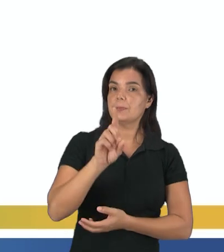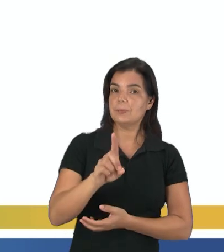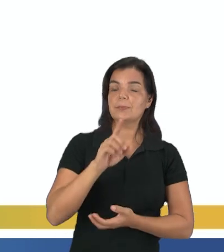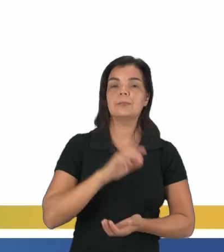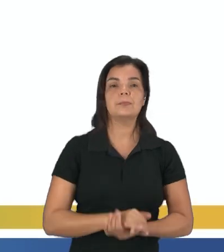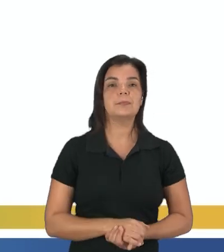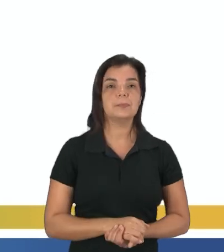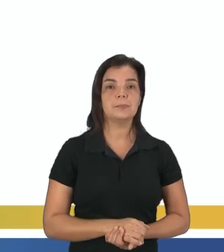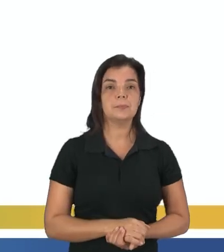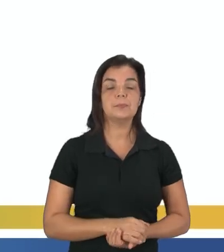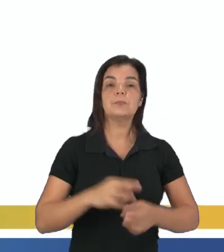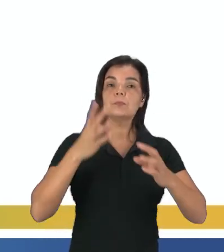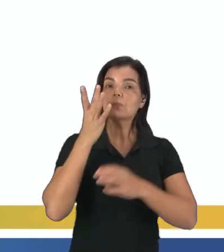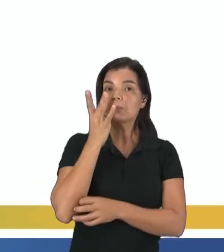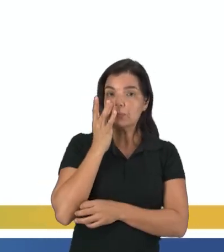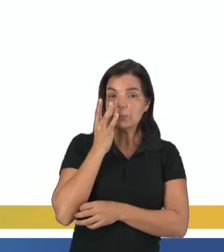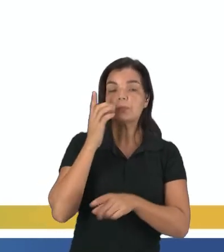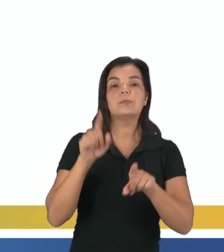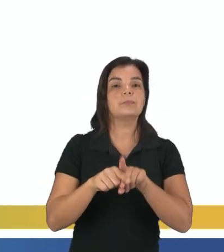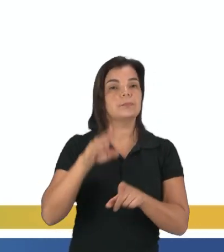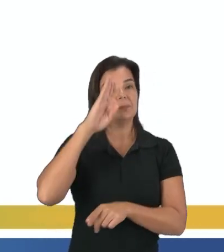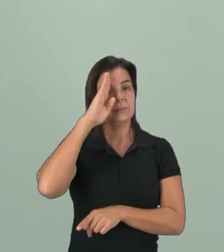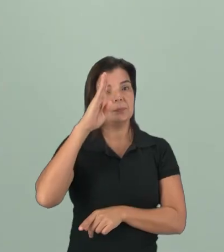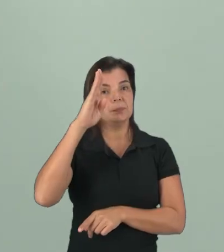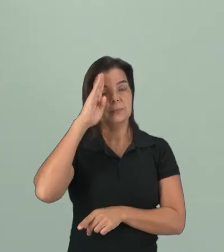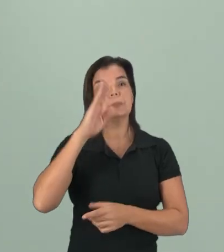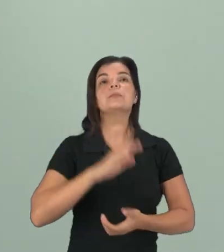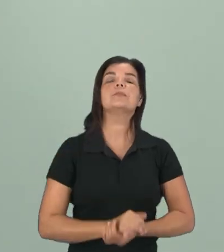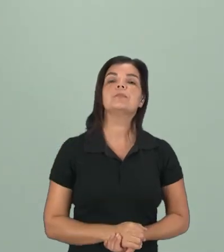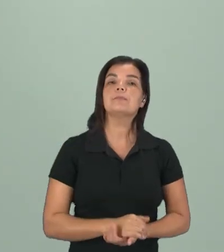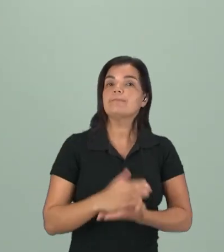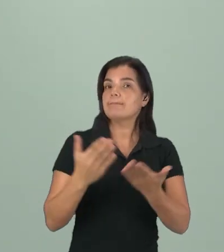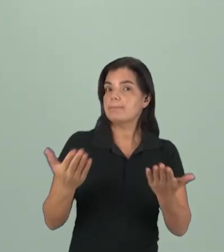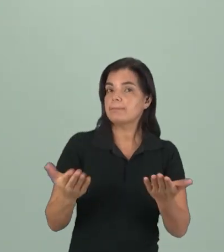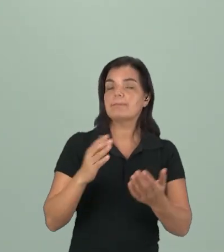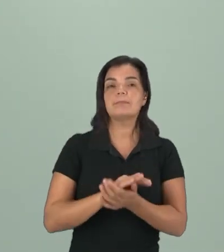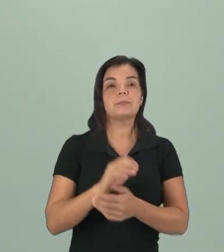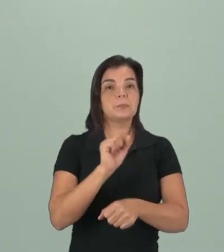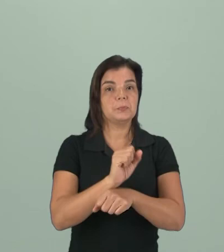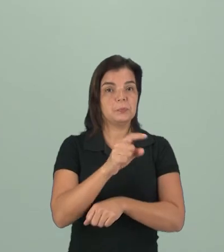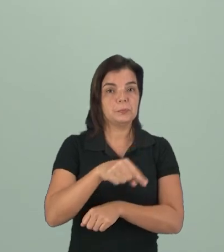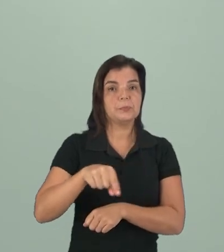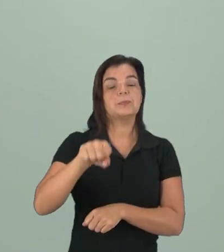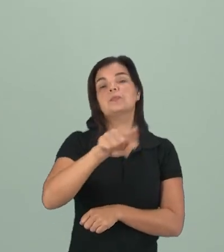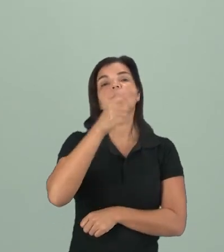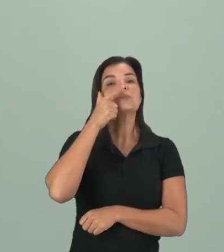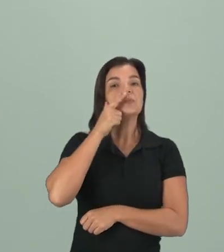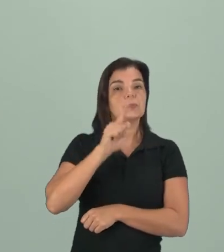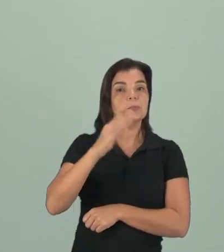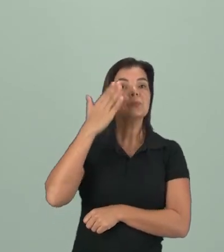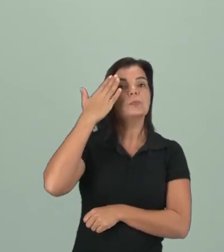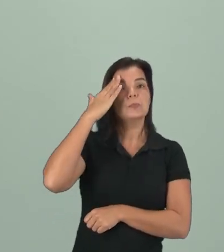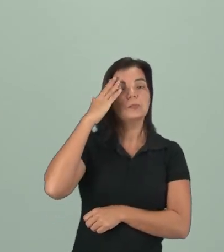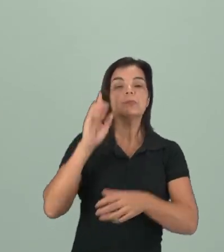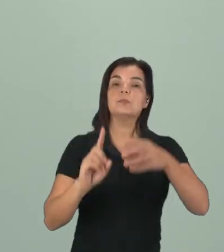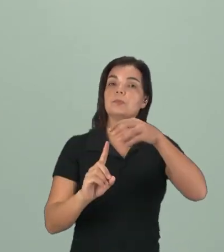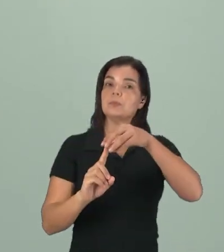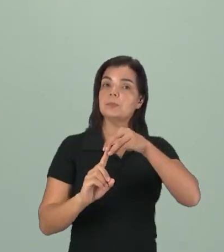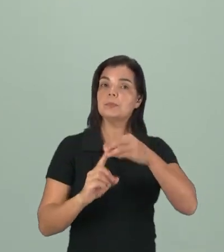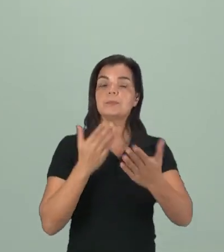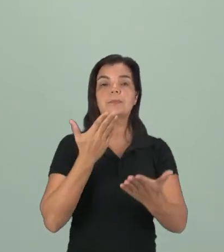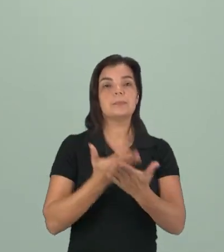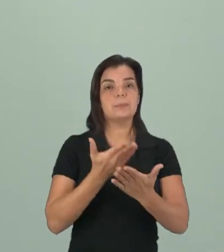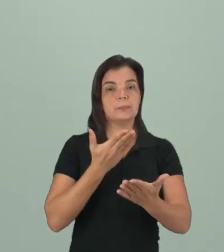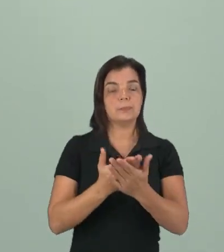D, certo? O humanismo foi essa principal corrente. Então é isso, eu espero que vocês tenham conseguido compreender os objetivos da nossa